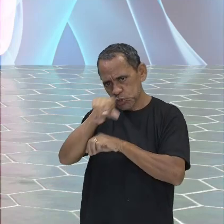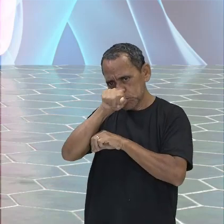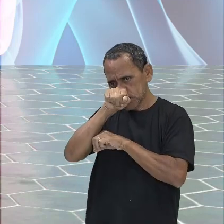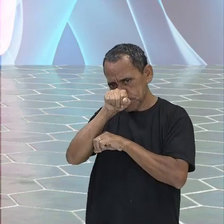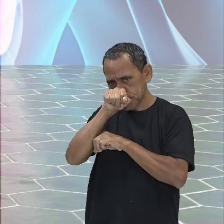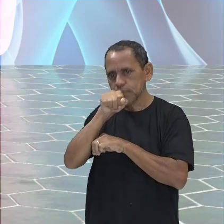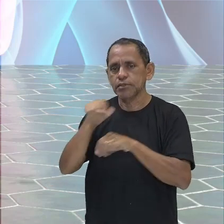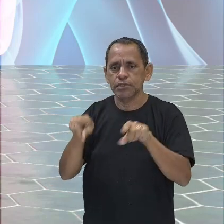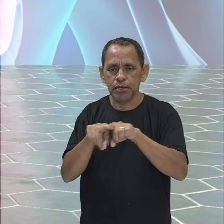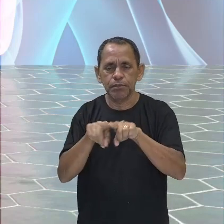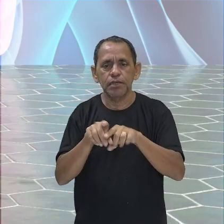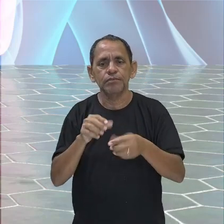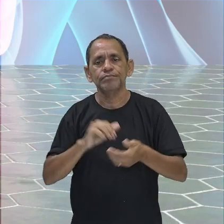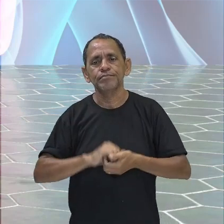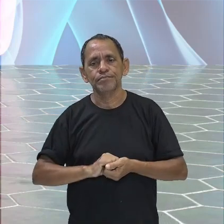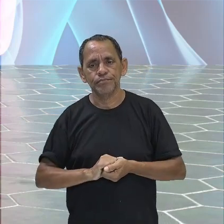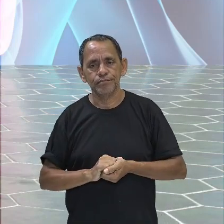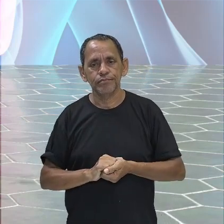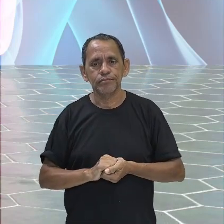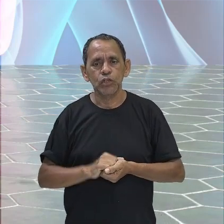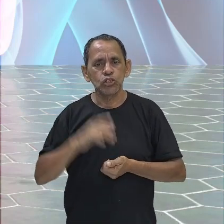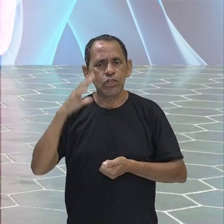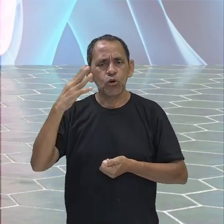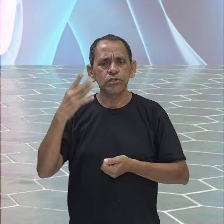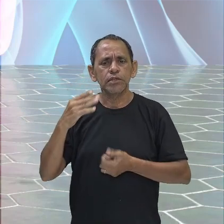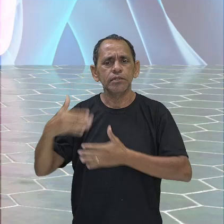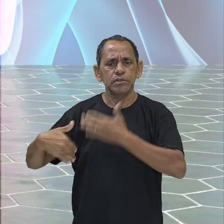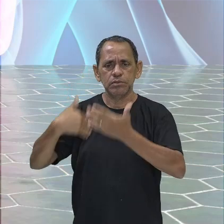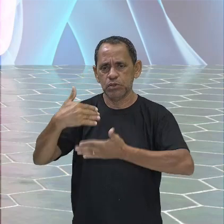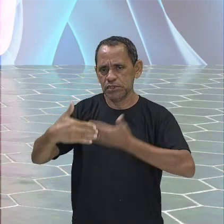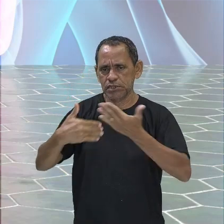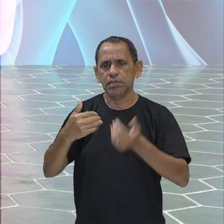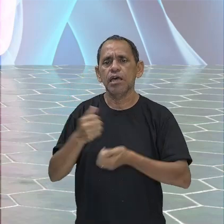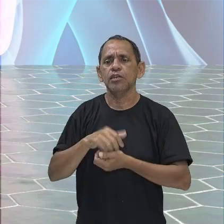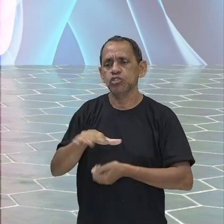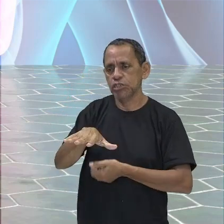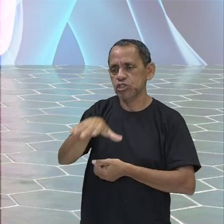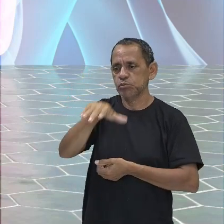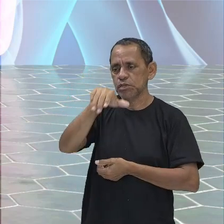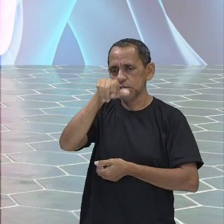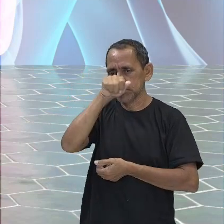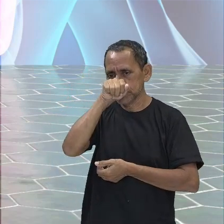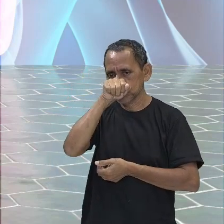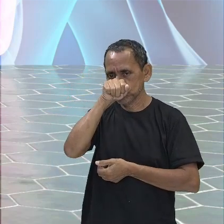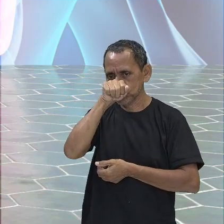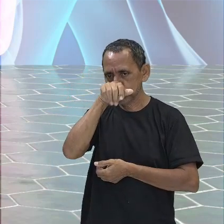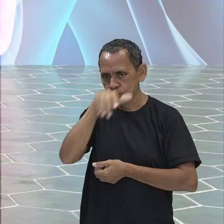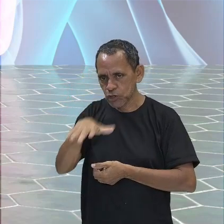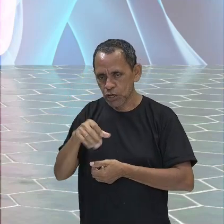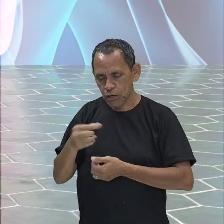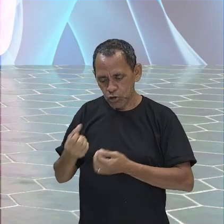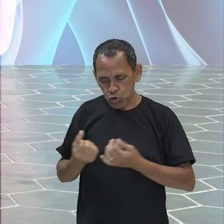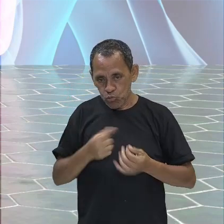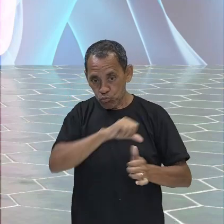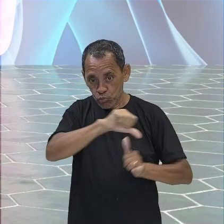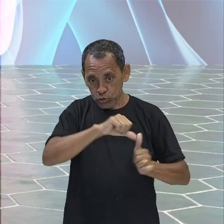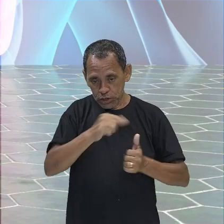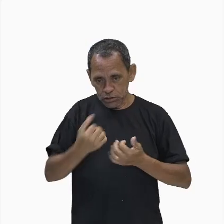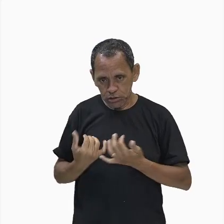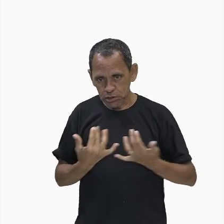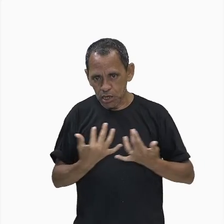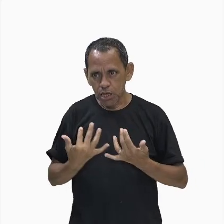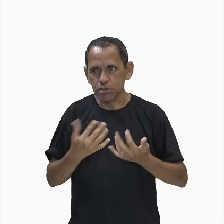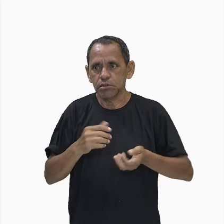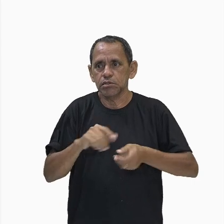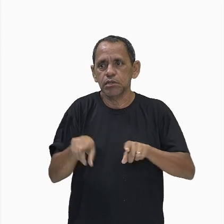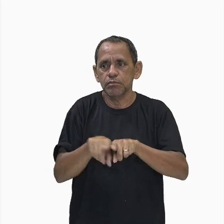sistema respiratório, onde ocorrem esses processos de respiração e essas trocas gasosas também. Vamos ver aí